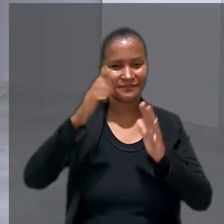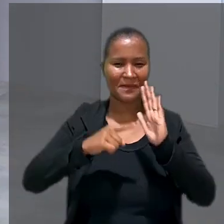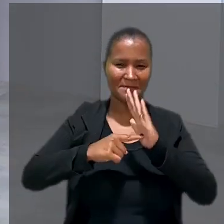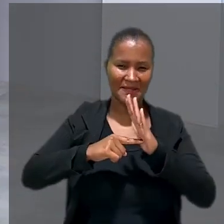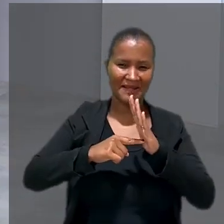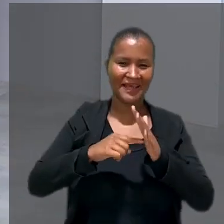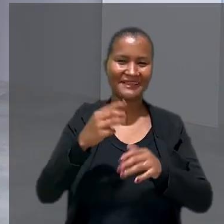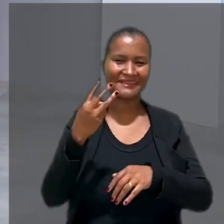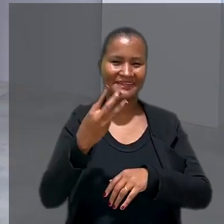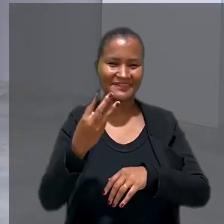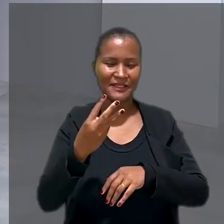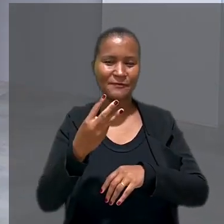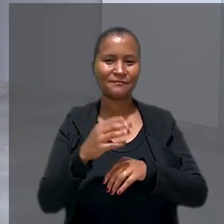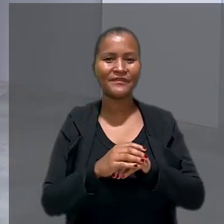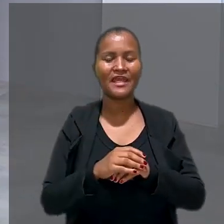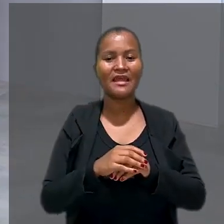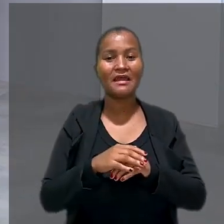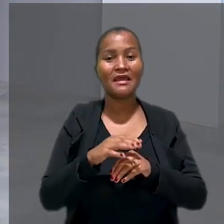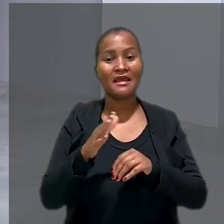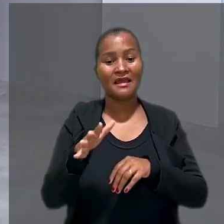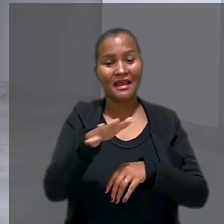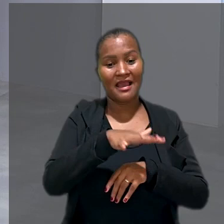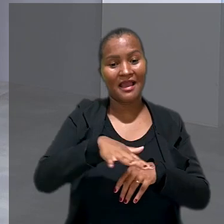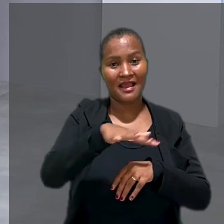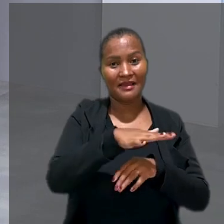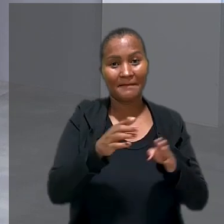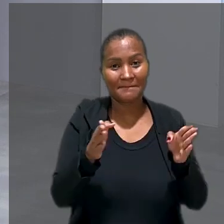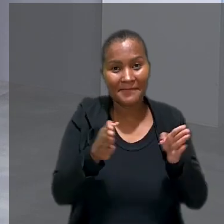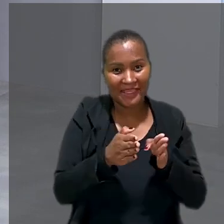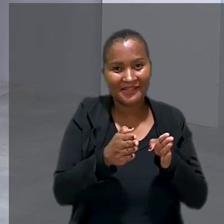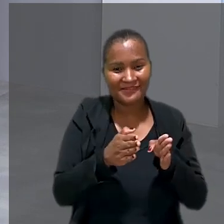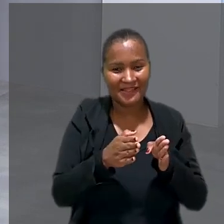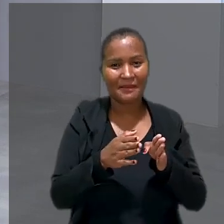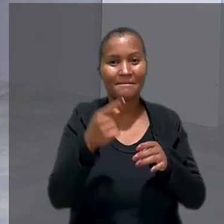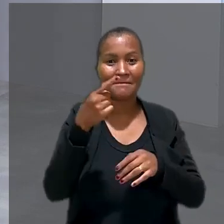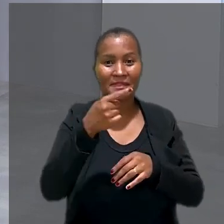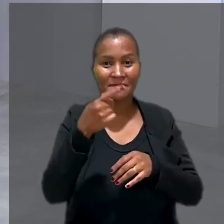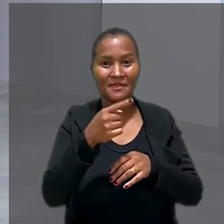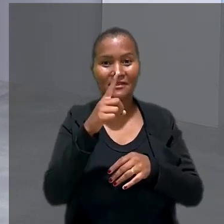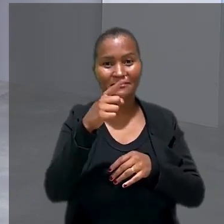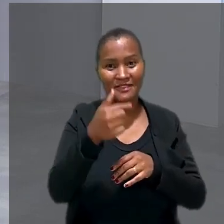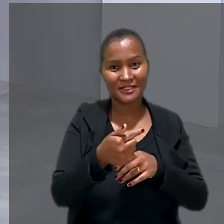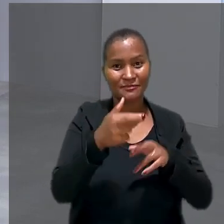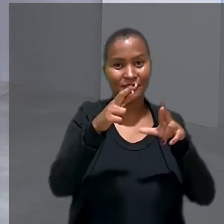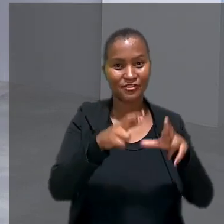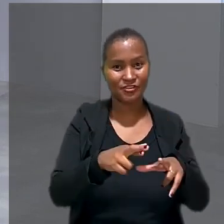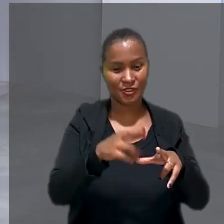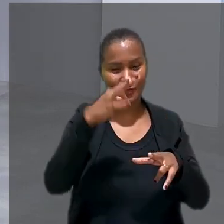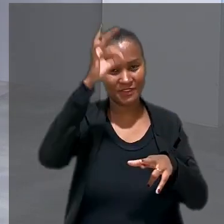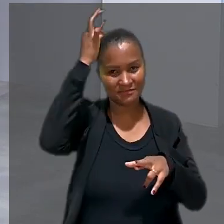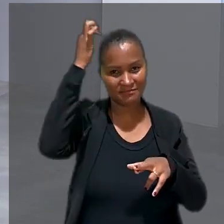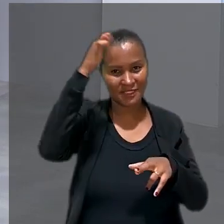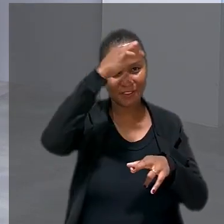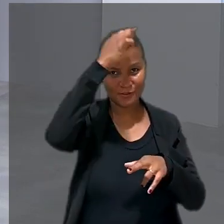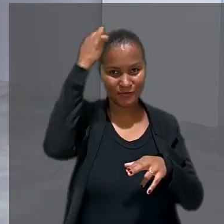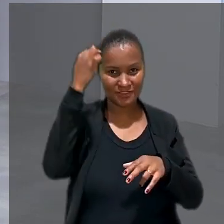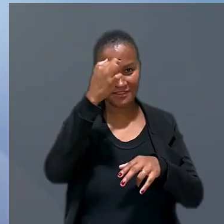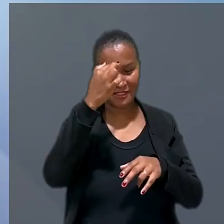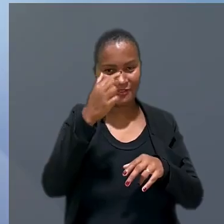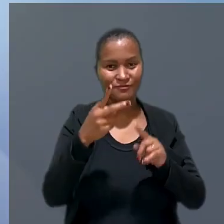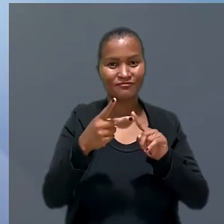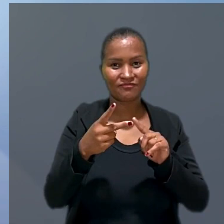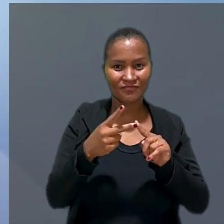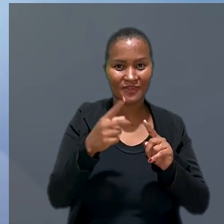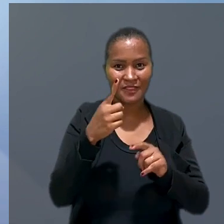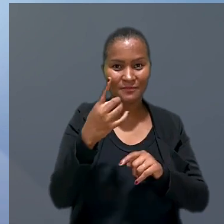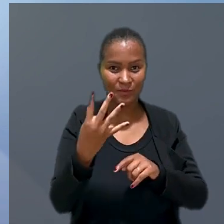em terceiro. Já na categoria pequeno porte, o primeiro lugar ficou com o TRT da 17ª Região, no Espírito Santo, seguido